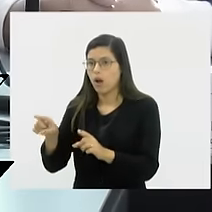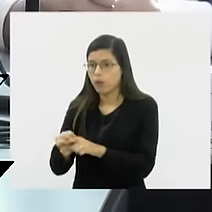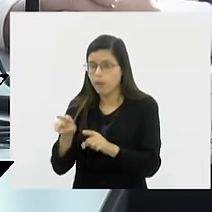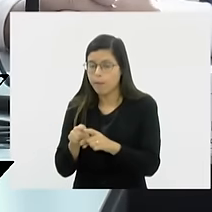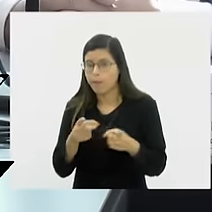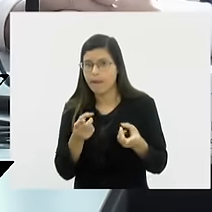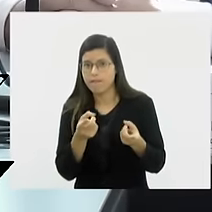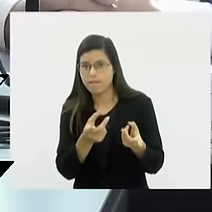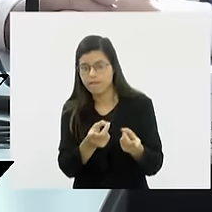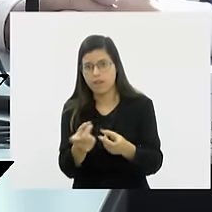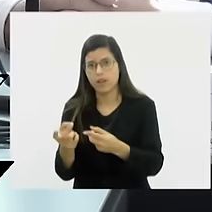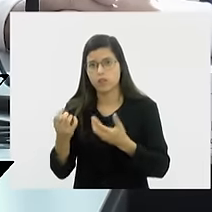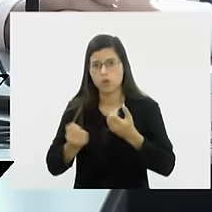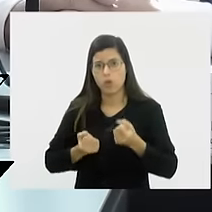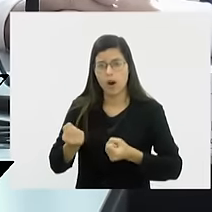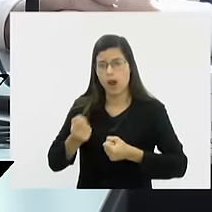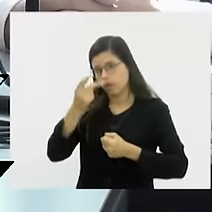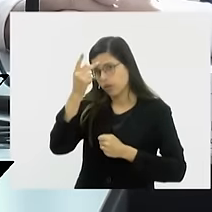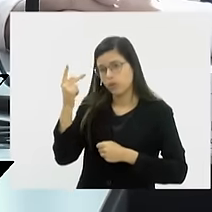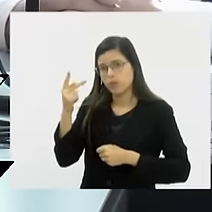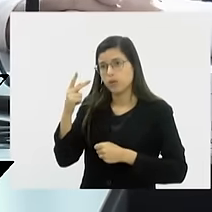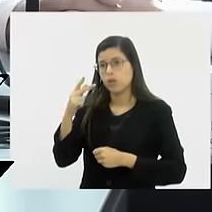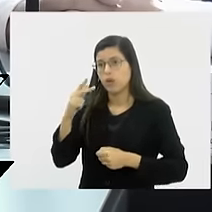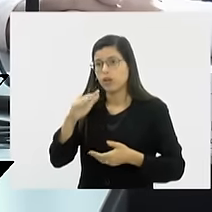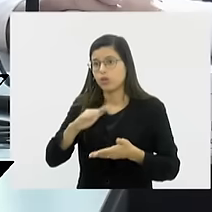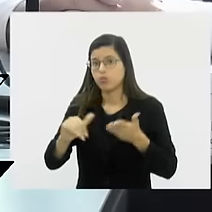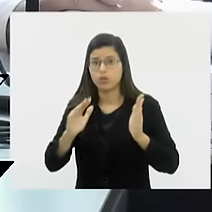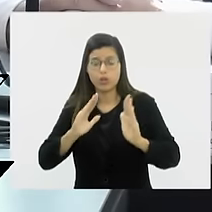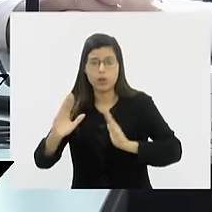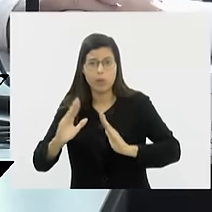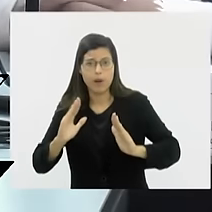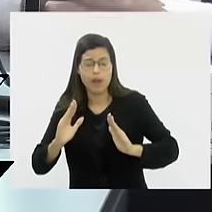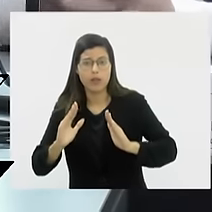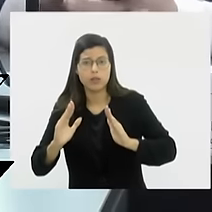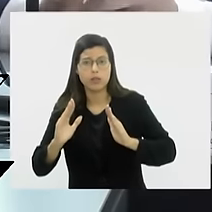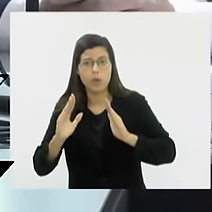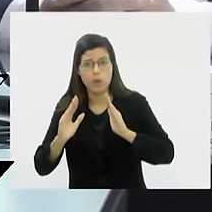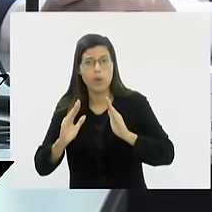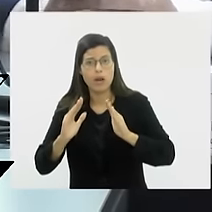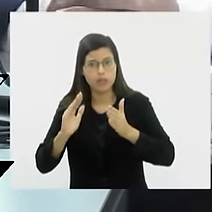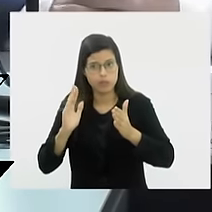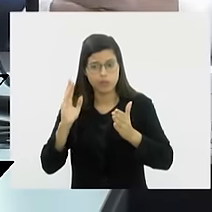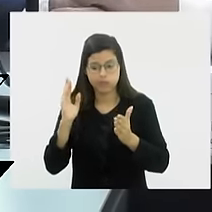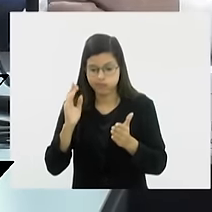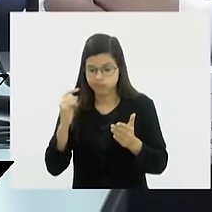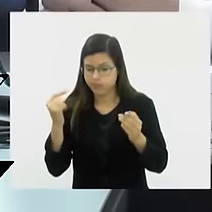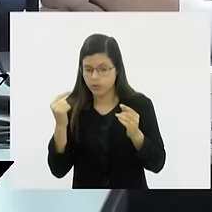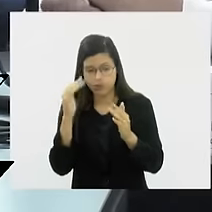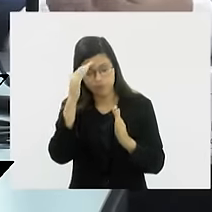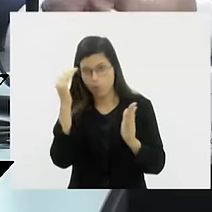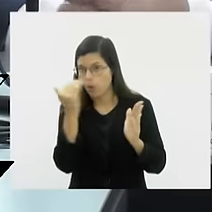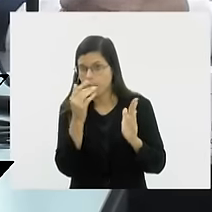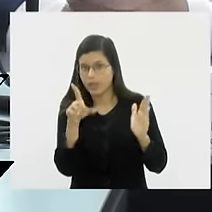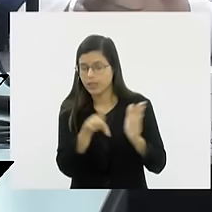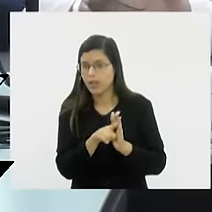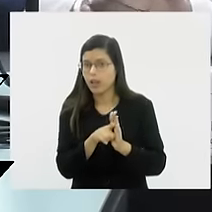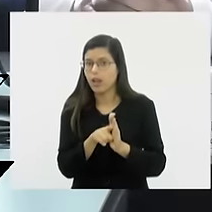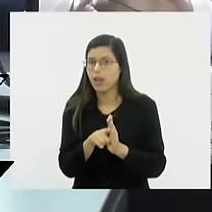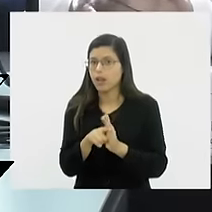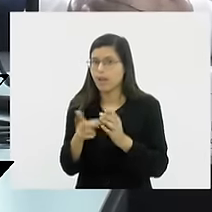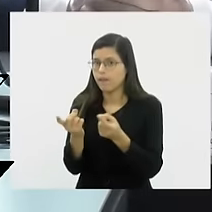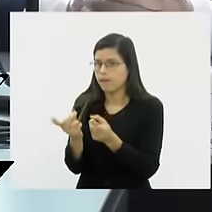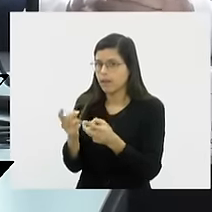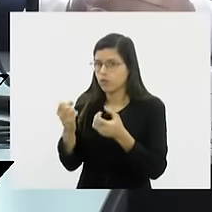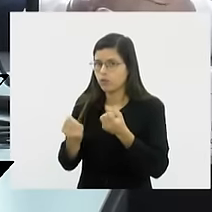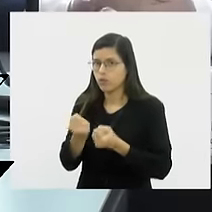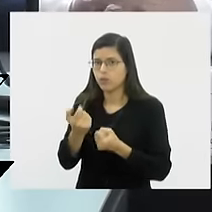cidadãos, que não retiram no prazo. Ou melhor, eles atropelam a lei e leilou os veículos sem ordem judicial. E